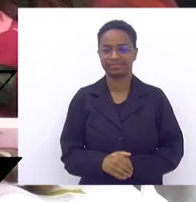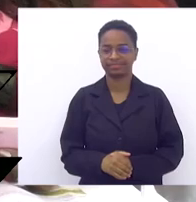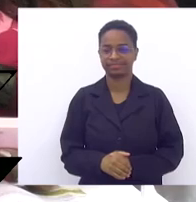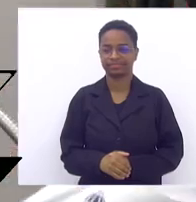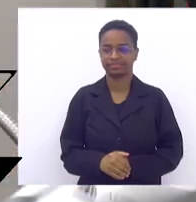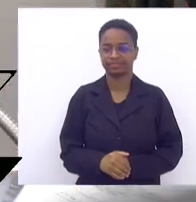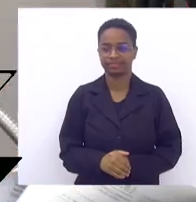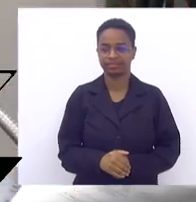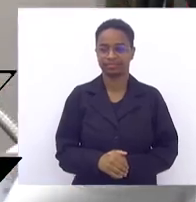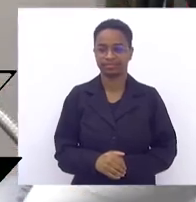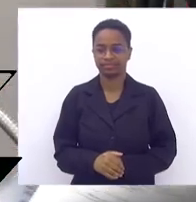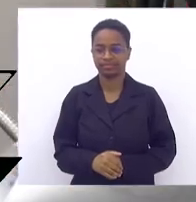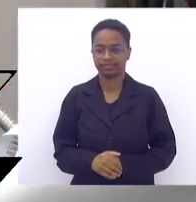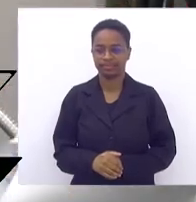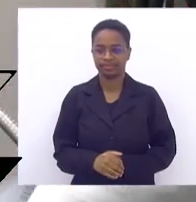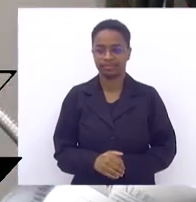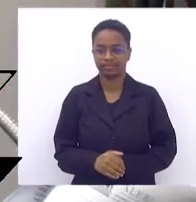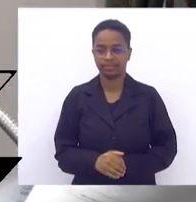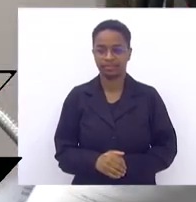Bem.